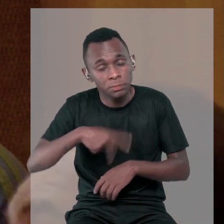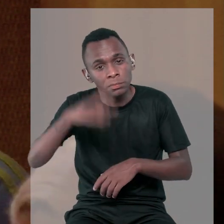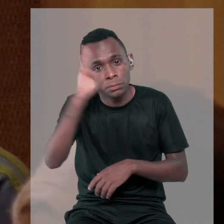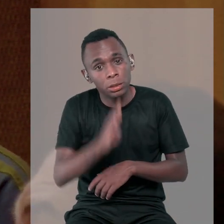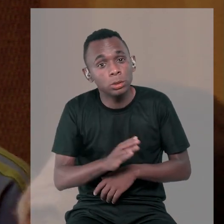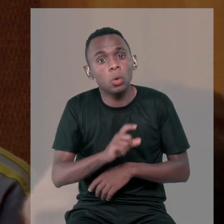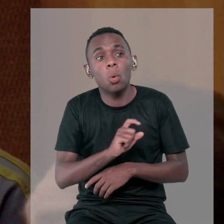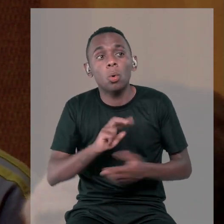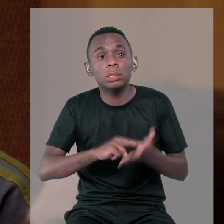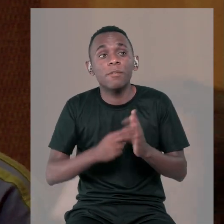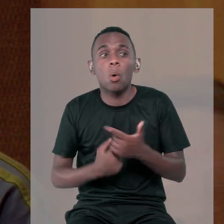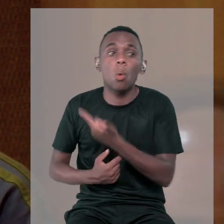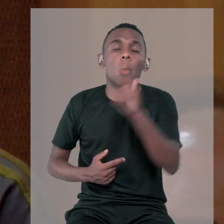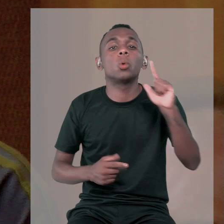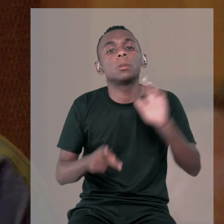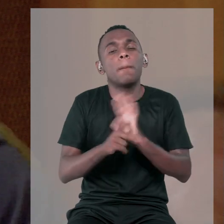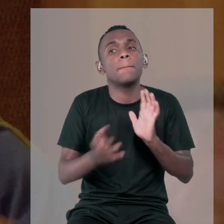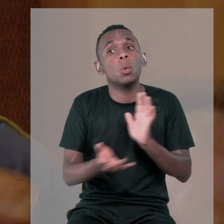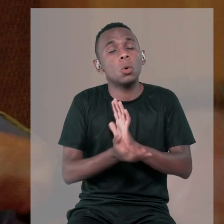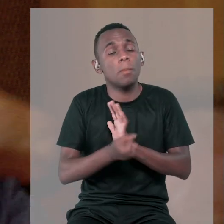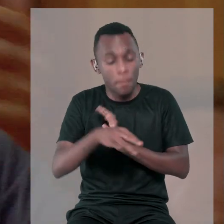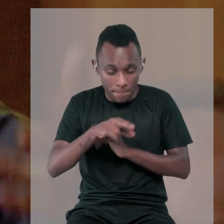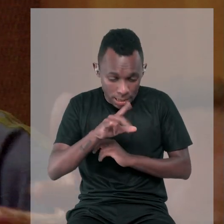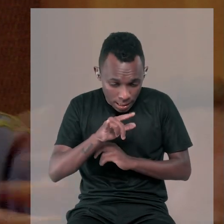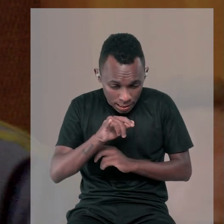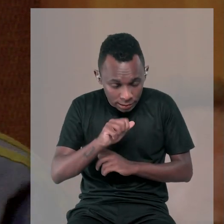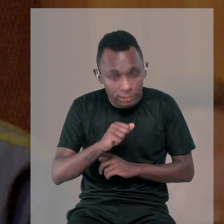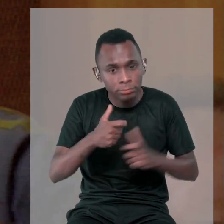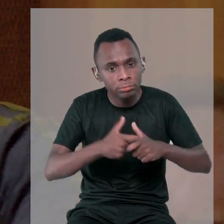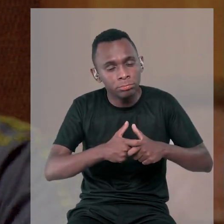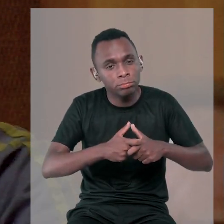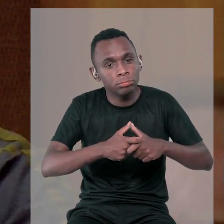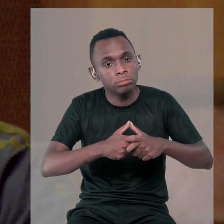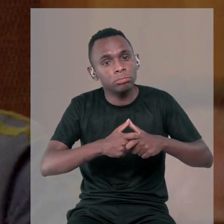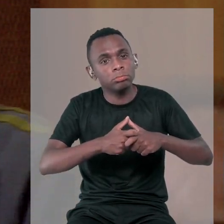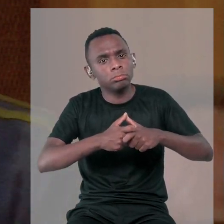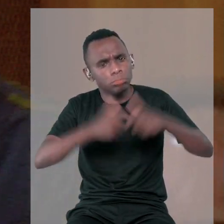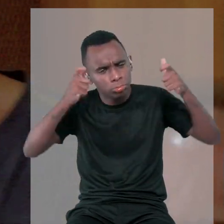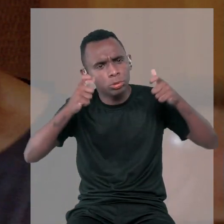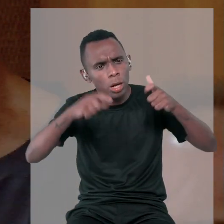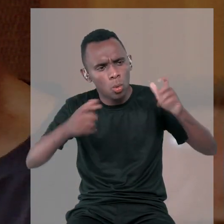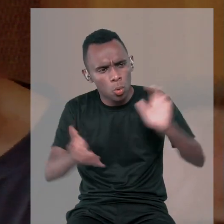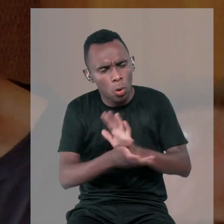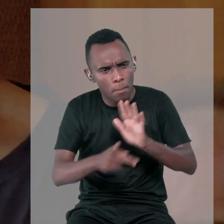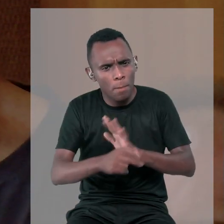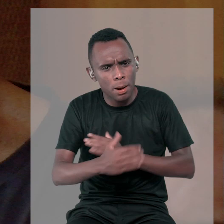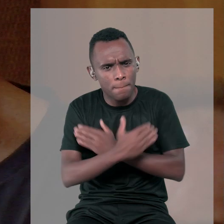Aquilo que, digamos, expandiu do que era o Esquadrão da Morte, ou seja, que prestava serviços